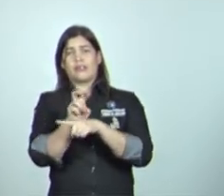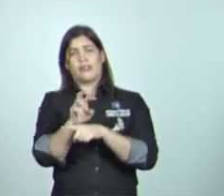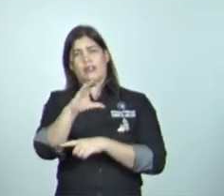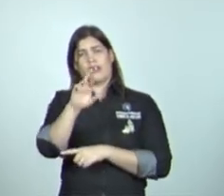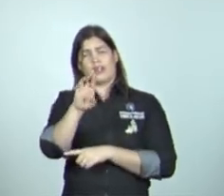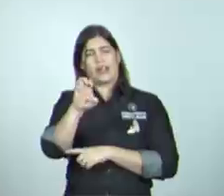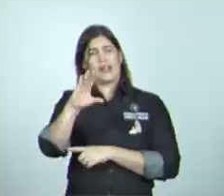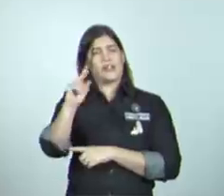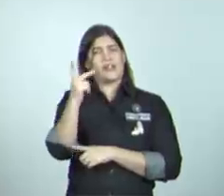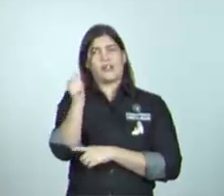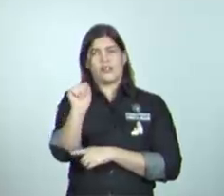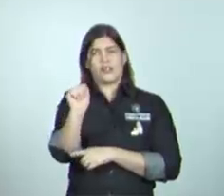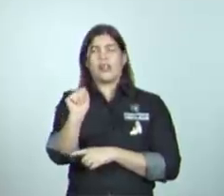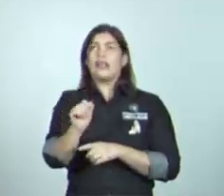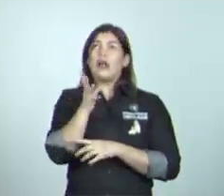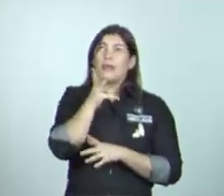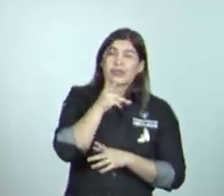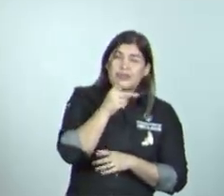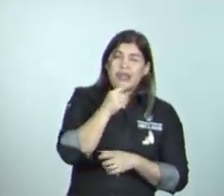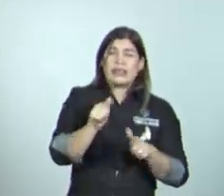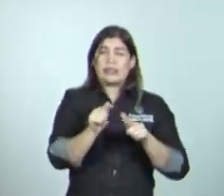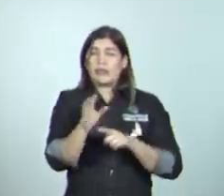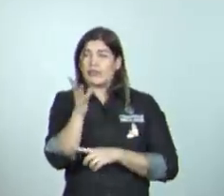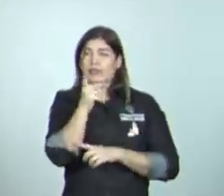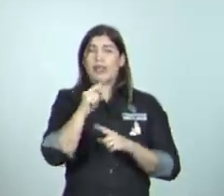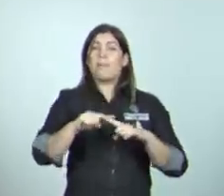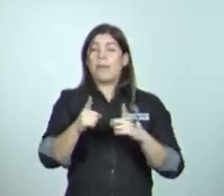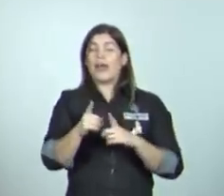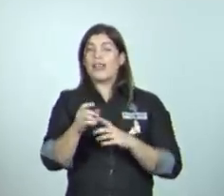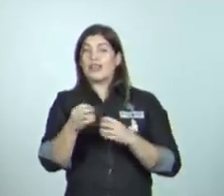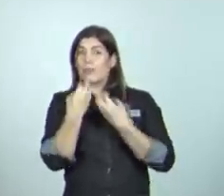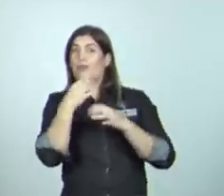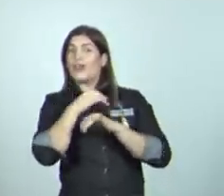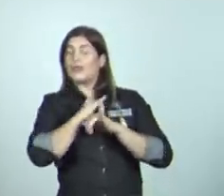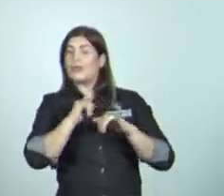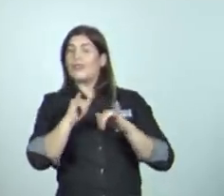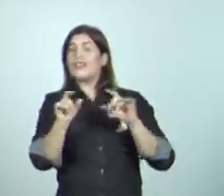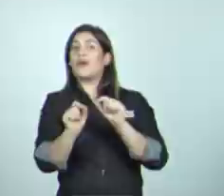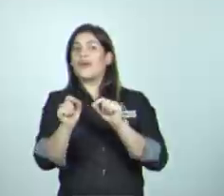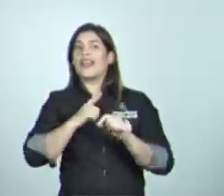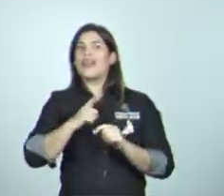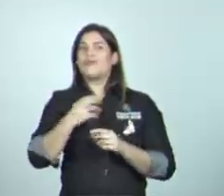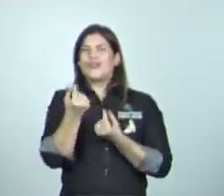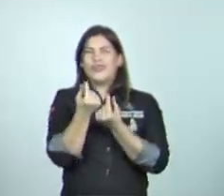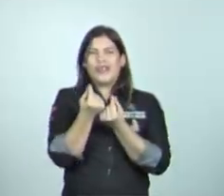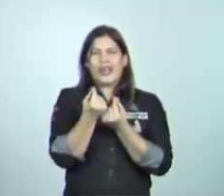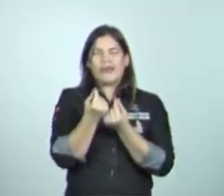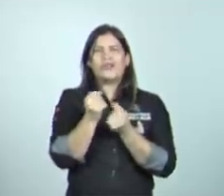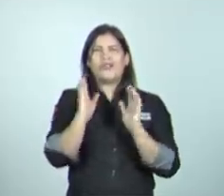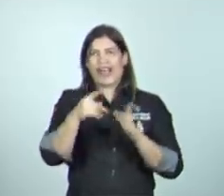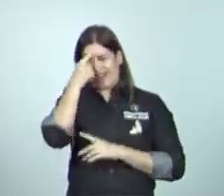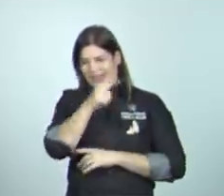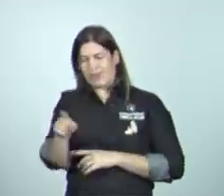é mas tem uma boa notícia já temos o dinheiro para fazer boa parte dessa semana se entrar um dinheiro bom aqui